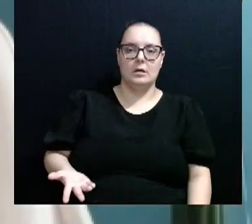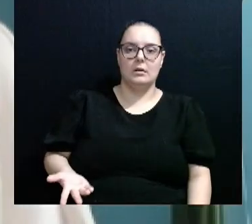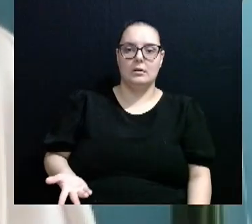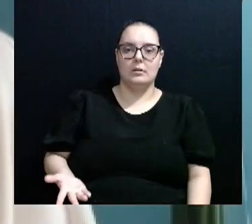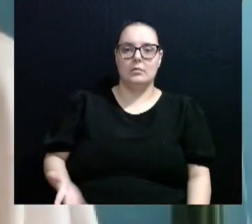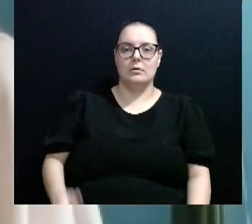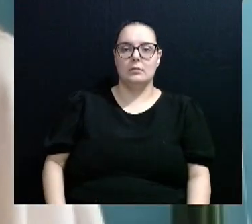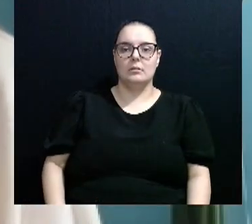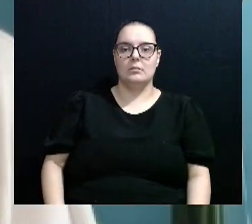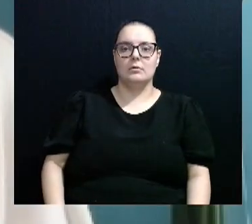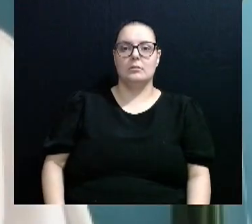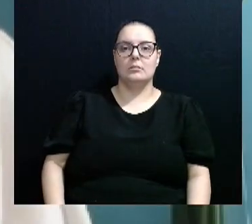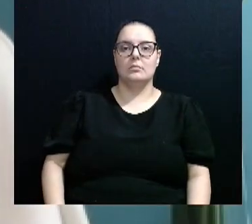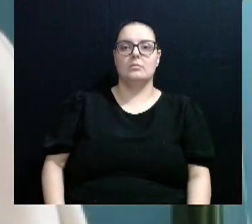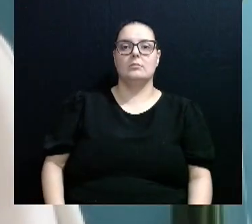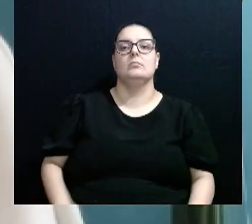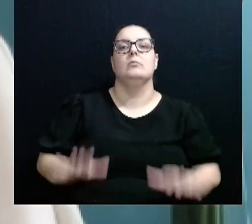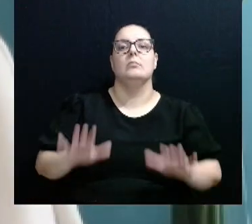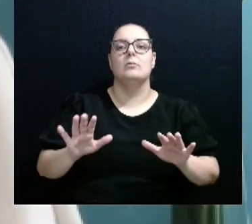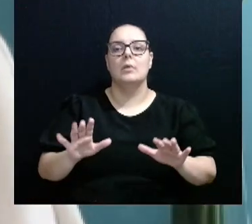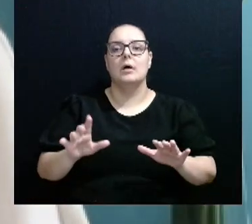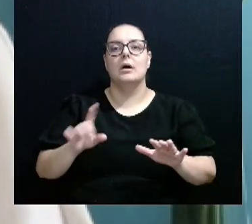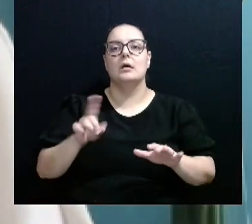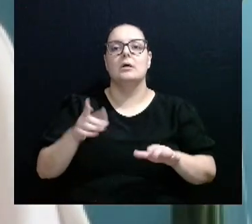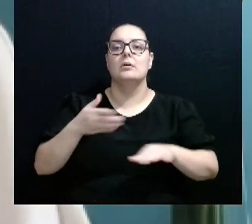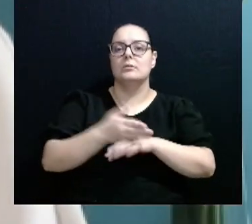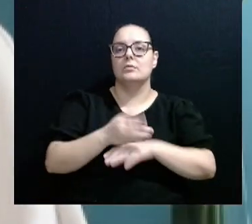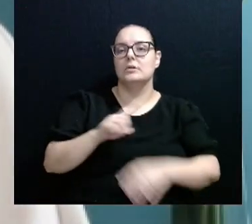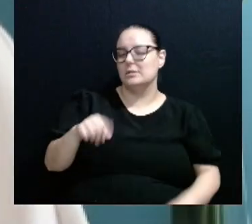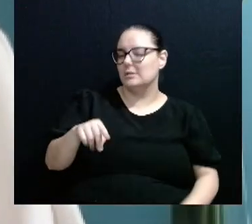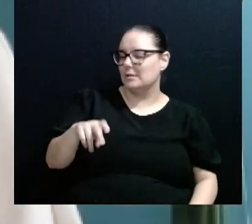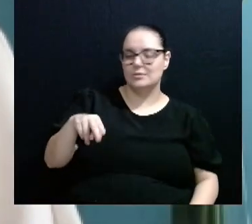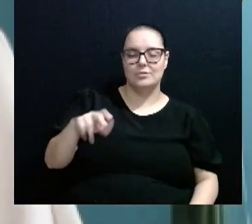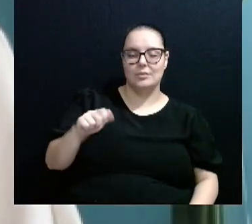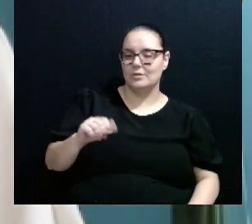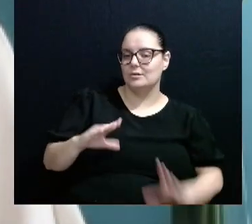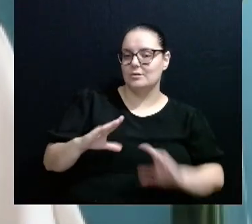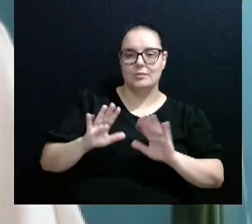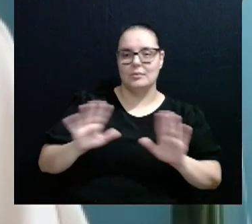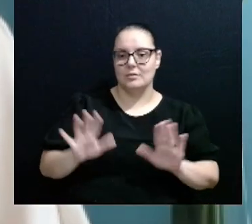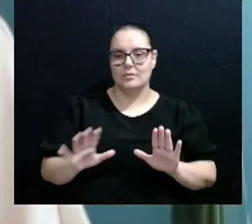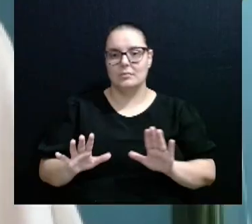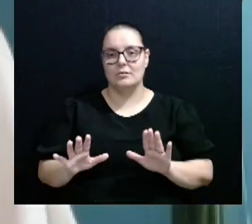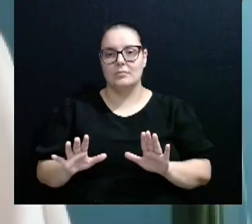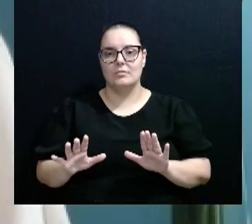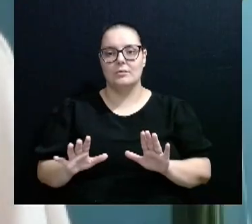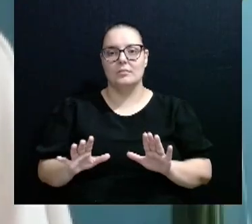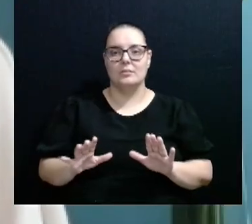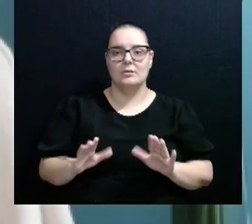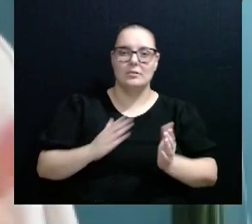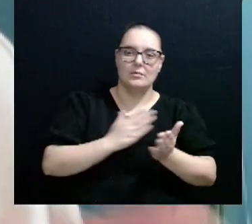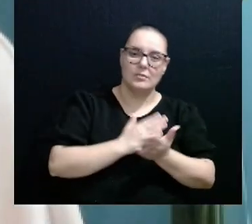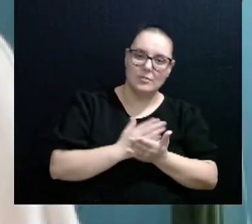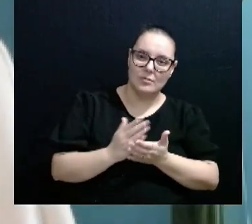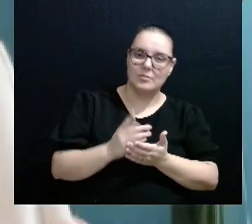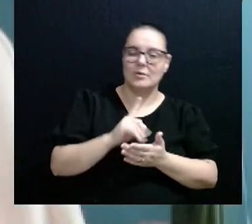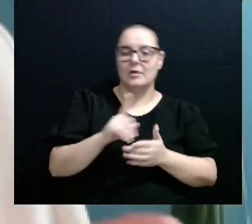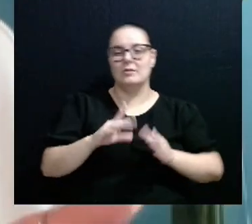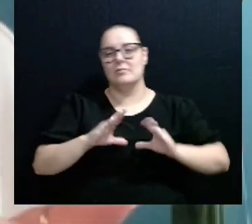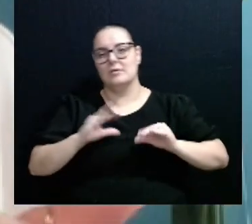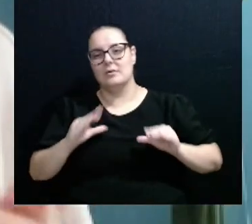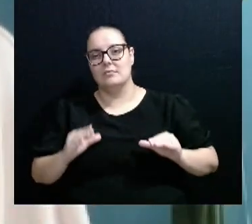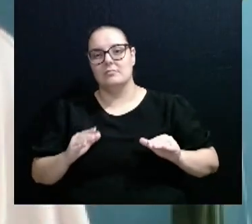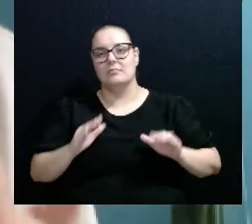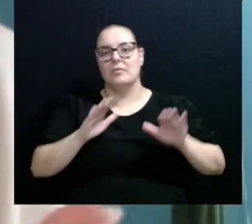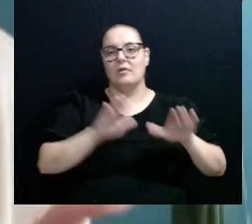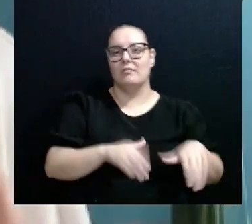Mas eu não entrei na minha zona de conforto. Passou a ser desconfortável estar ali